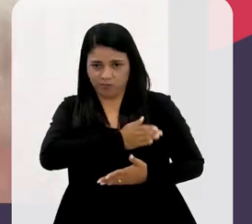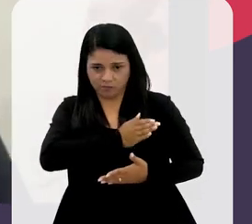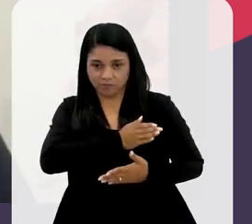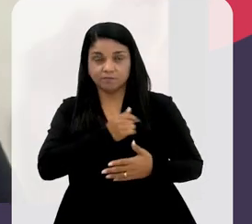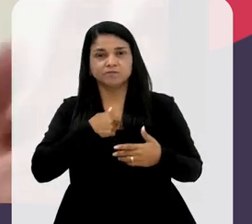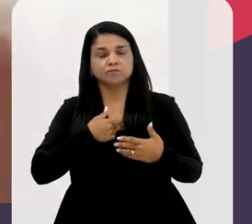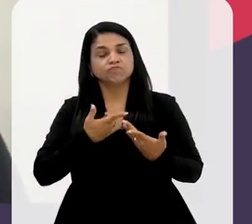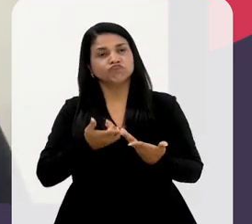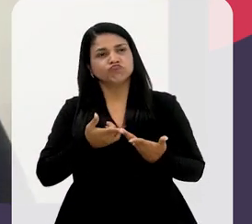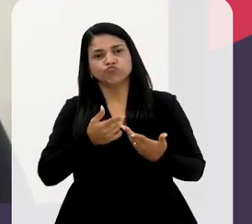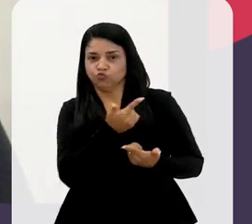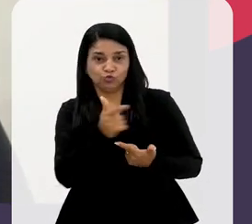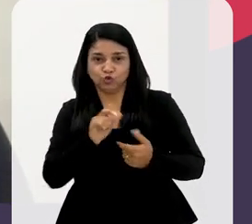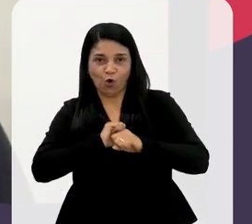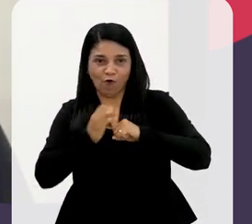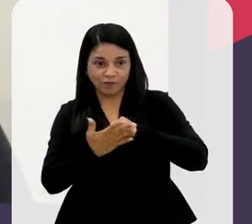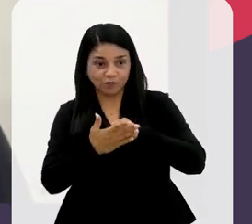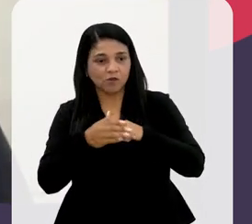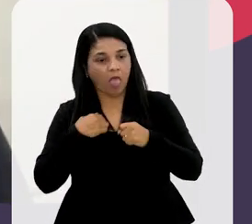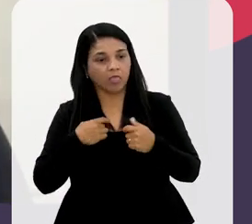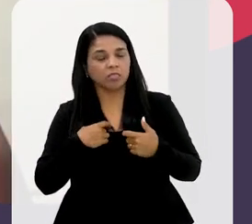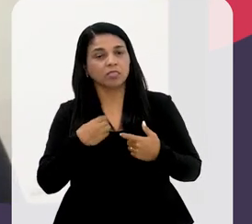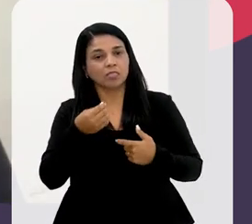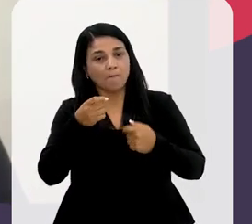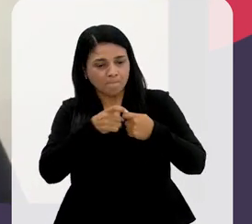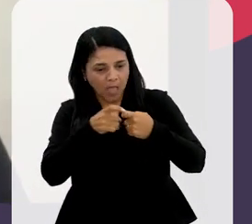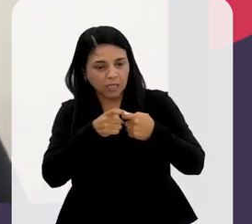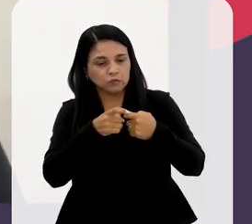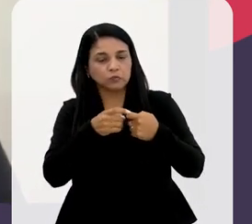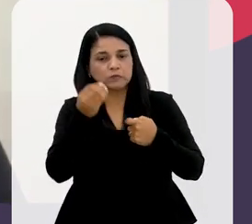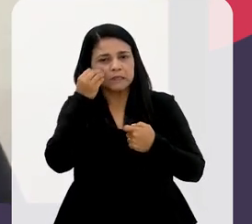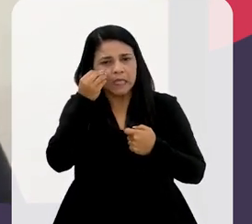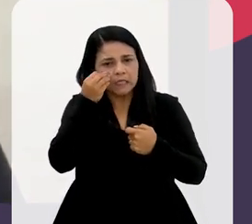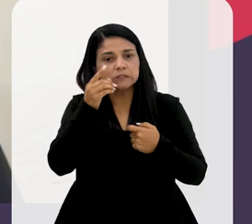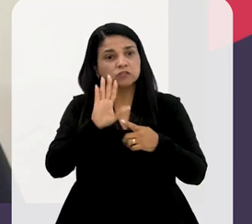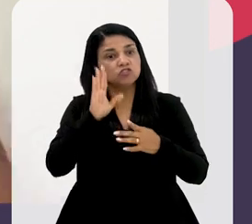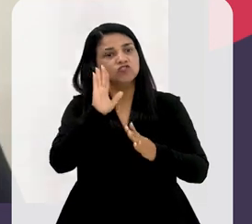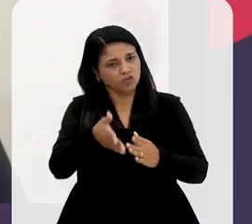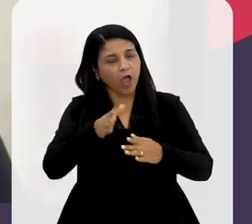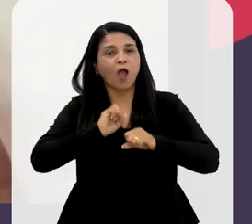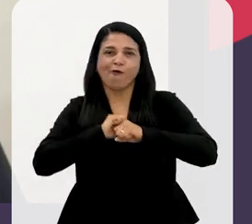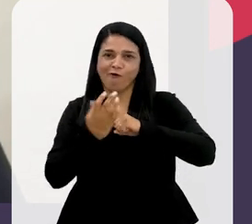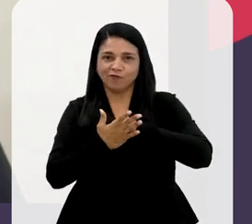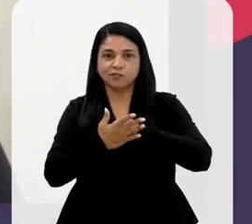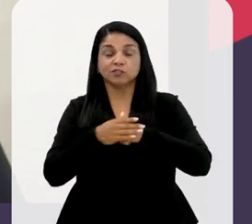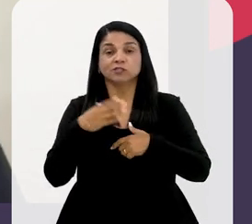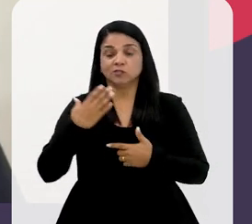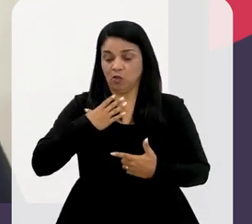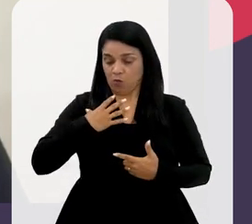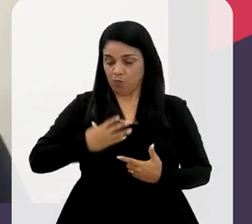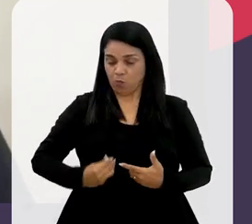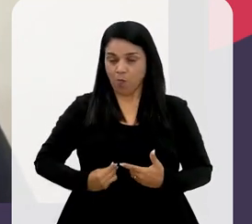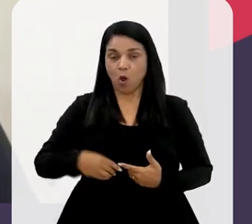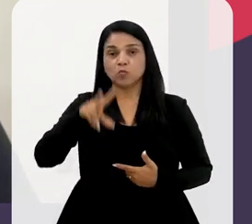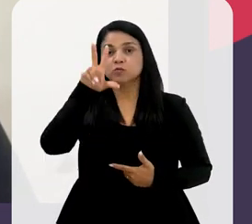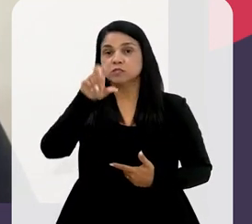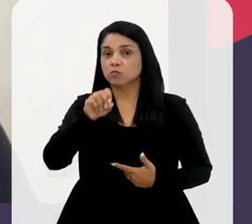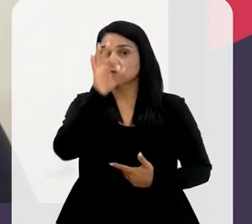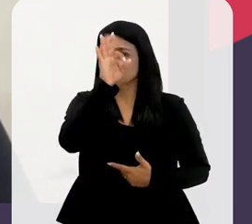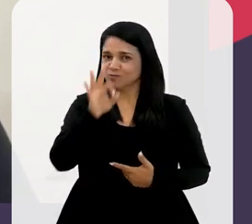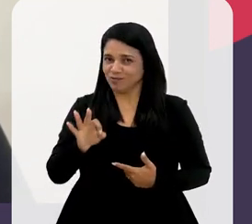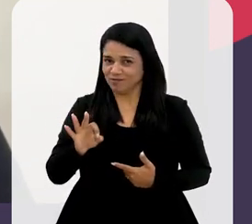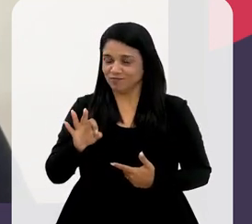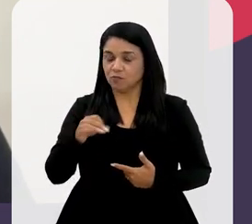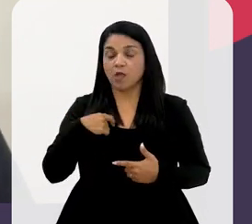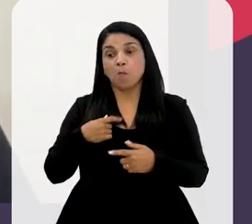que não tinha Covid. Cheguei lá e falei assim, olha, é Covid o teste, eu estava já com 50% pulmão tomado. E ele falou,